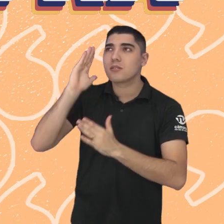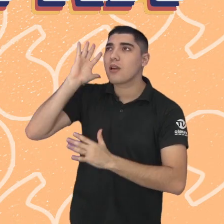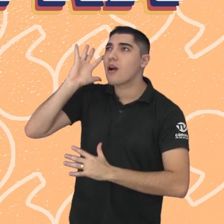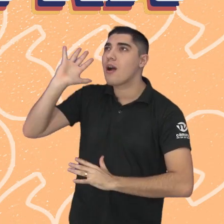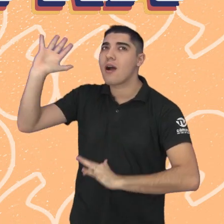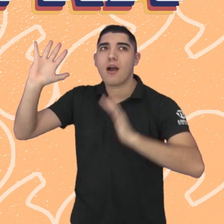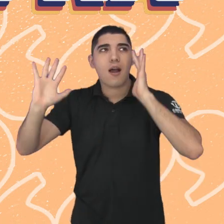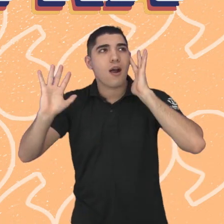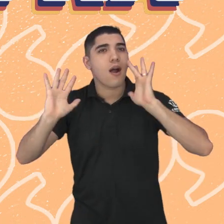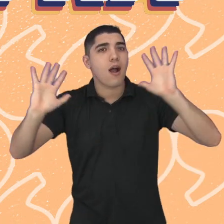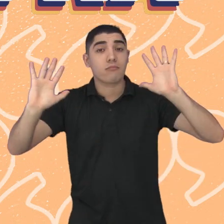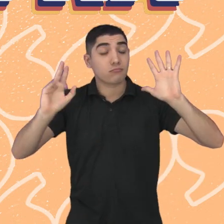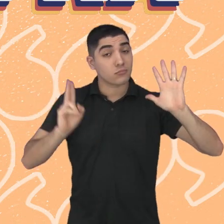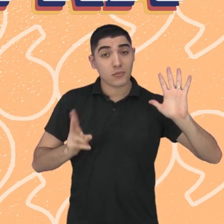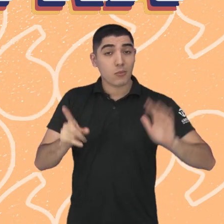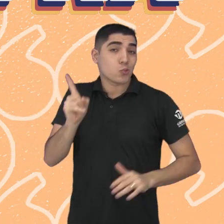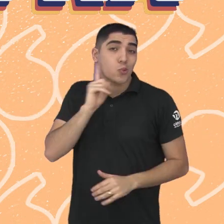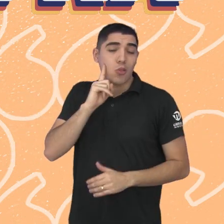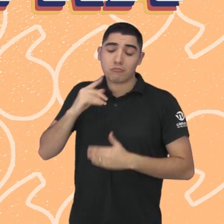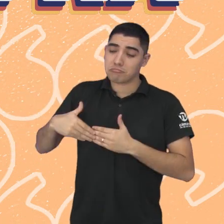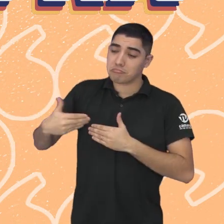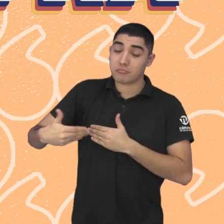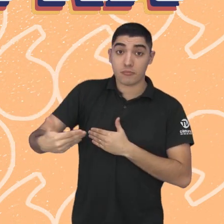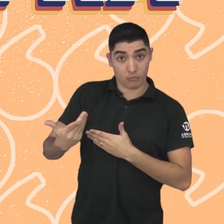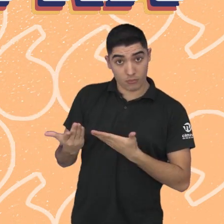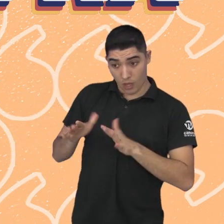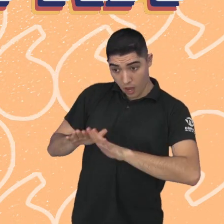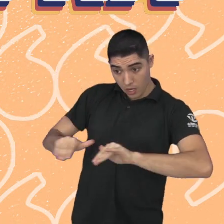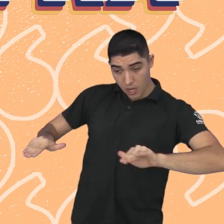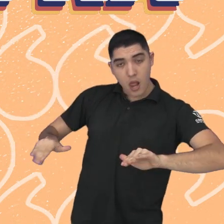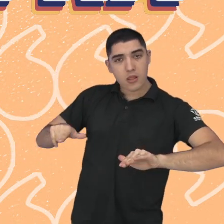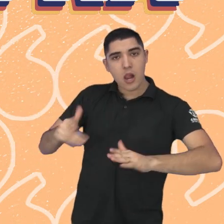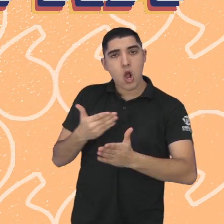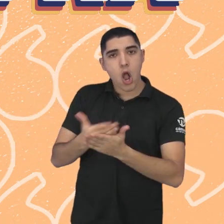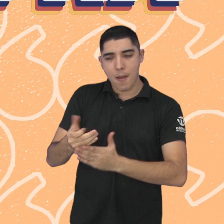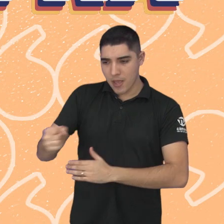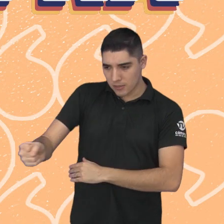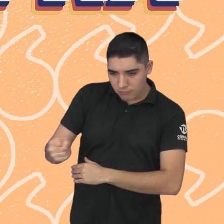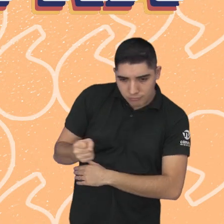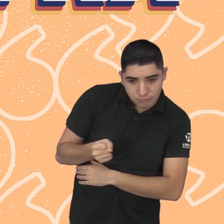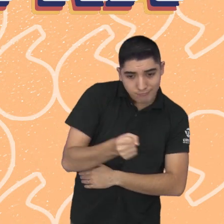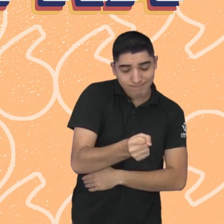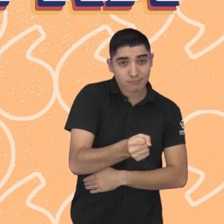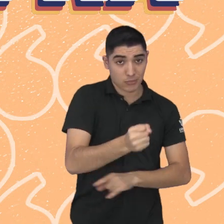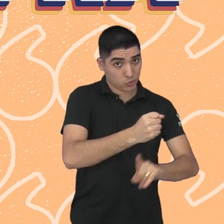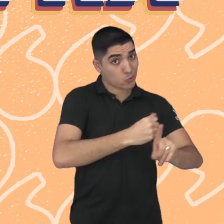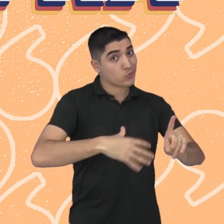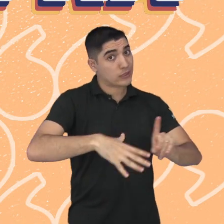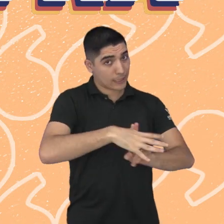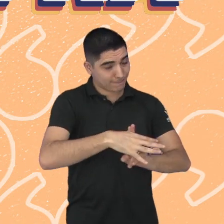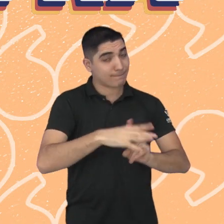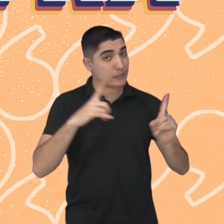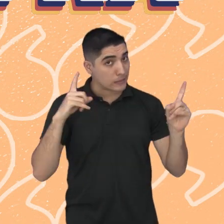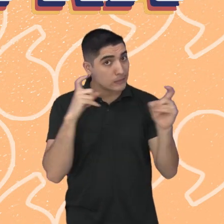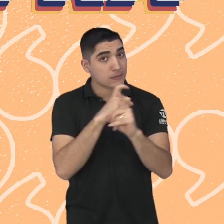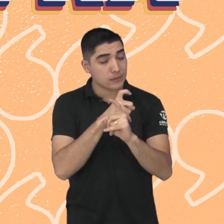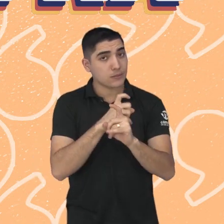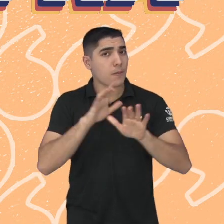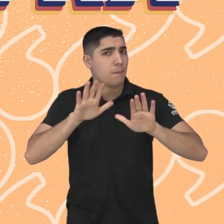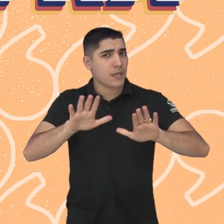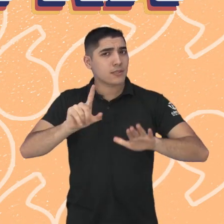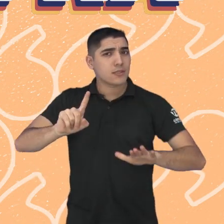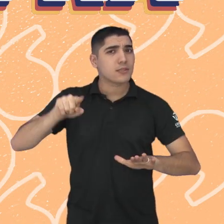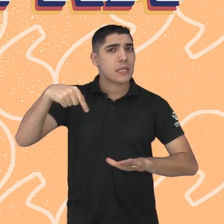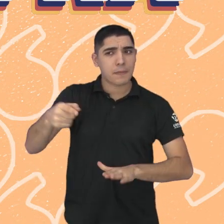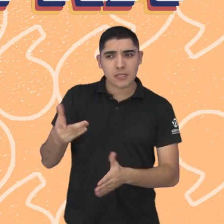em todas as atividades do dia a dia. A criança é introduzida de maneira intensa à sociedade e, aos poucos,